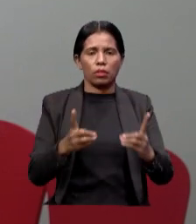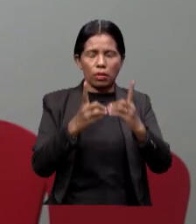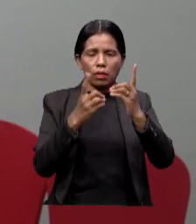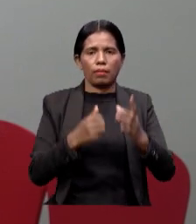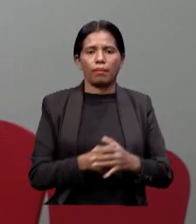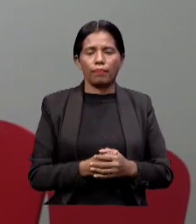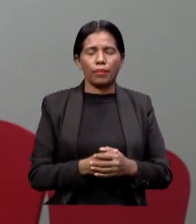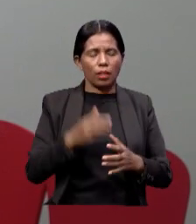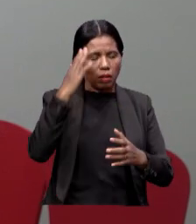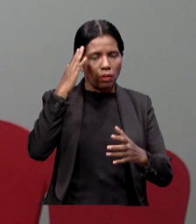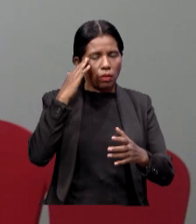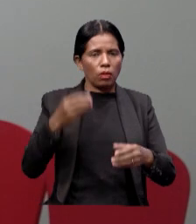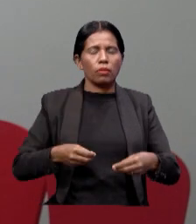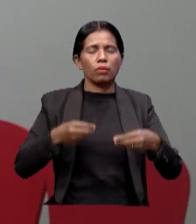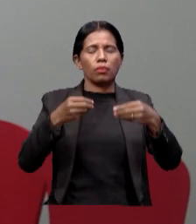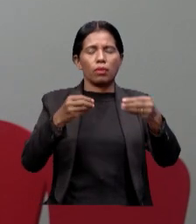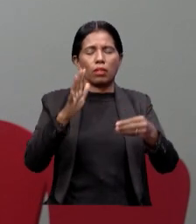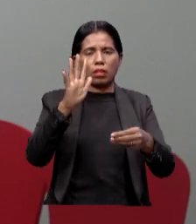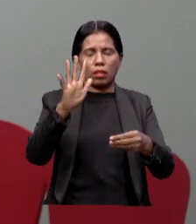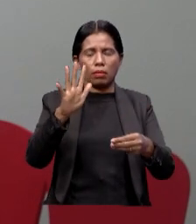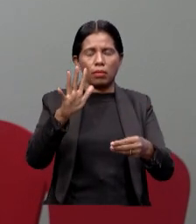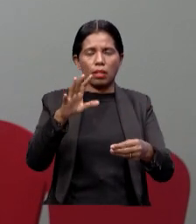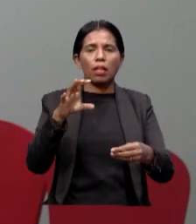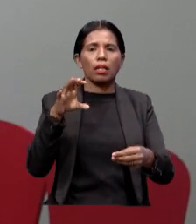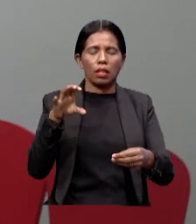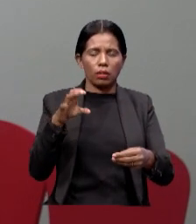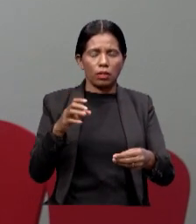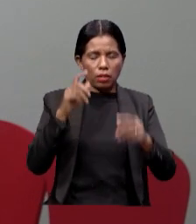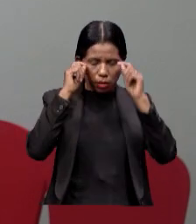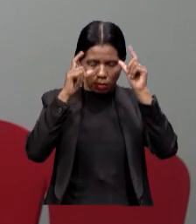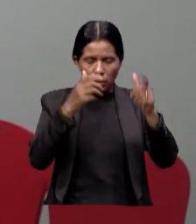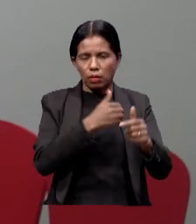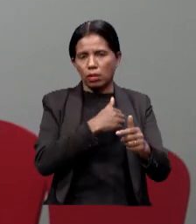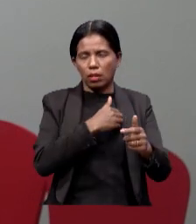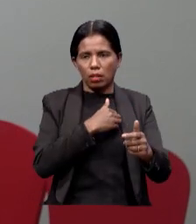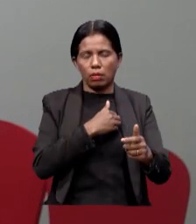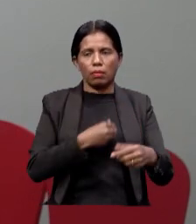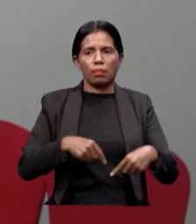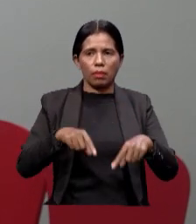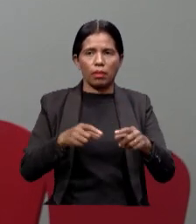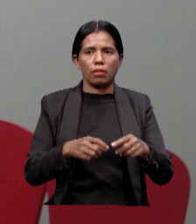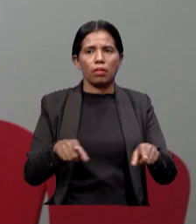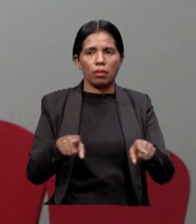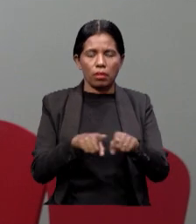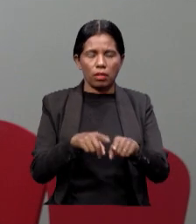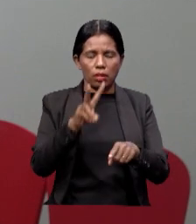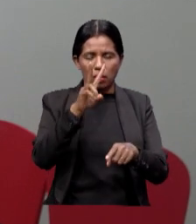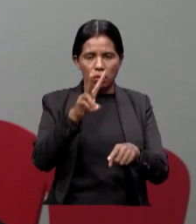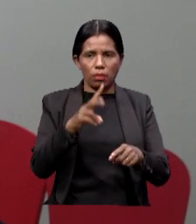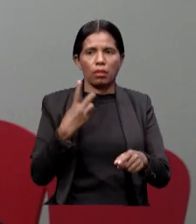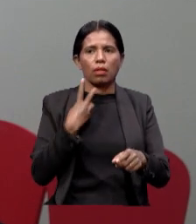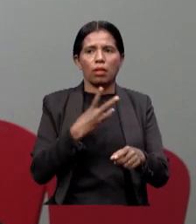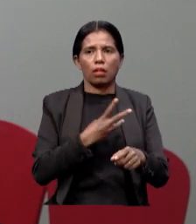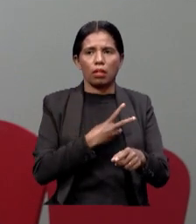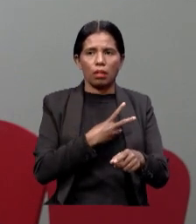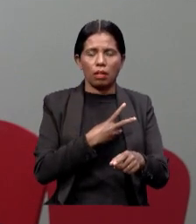durante ne Korea fo 500 pessoas mos Timor Leste sidau prense kota idane to agora yani iha rajang rua nebe mak